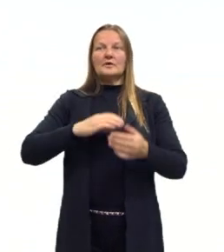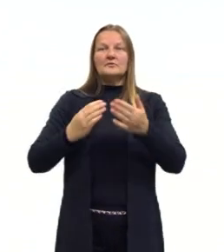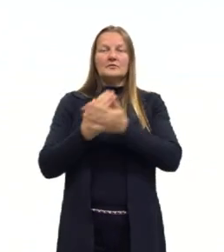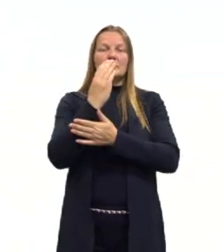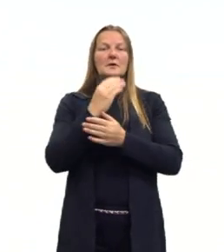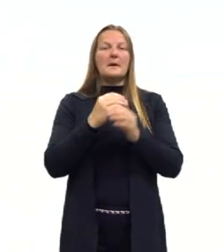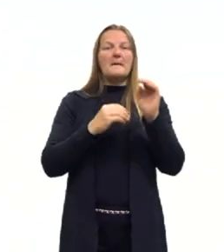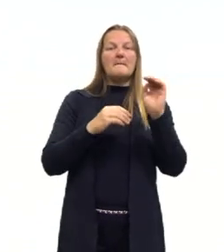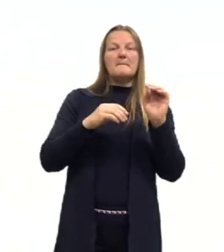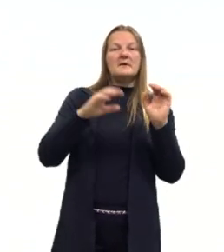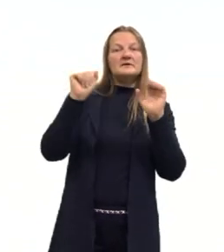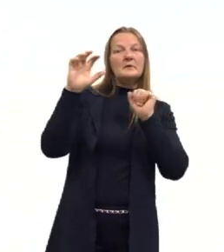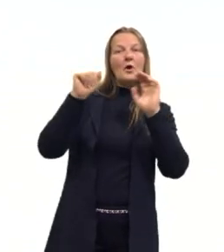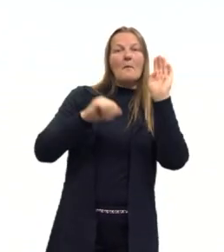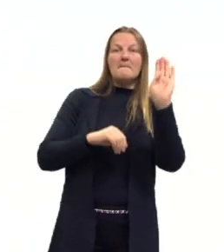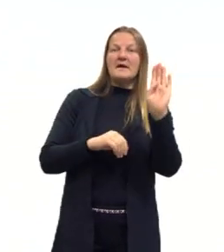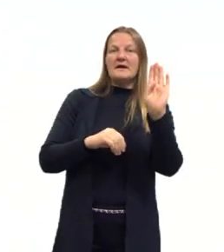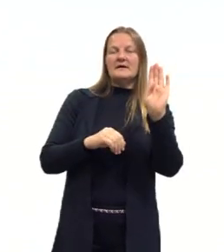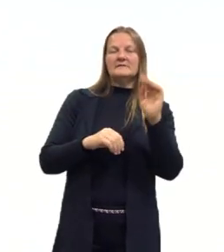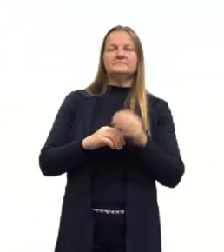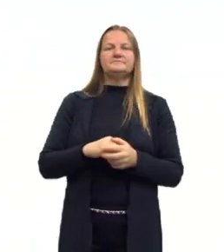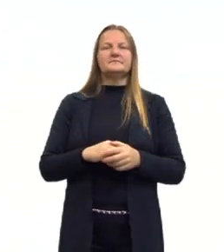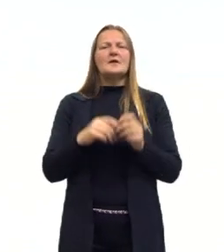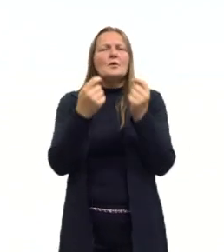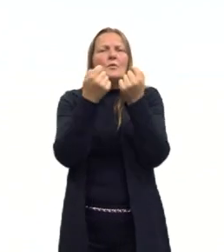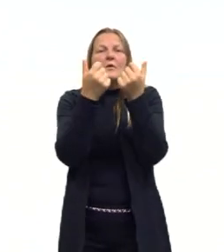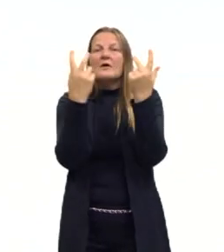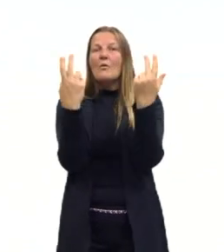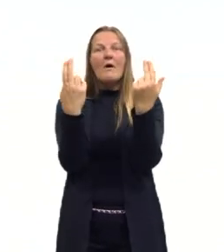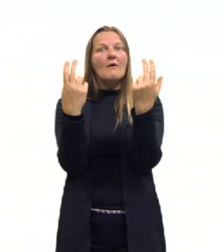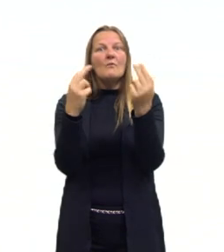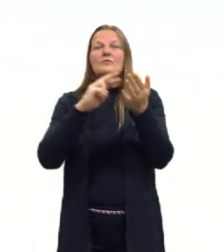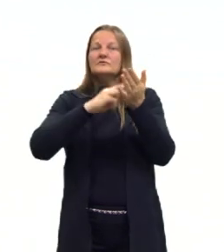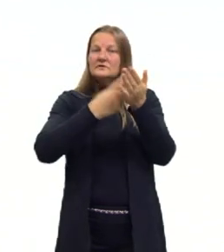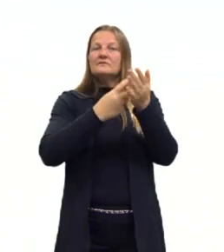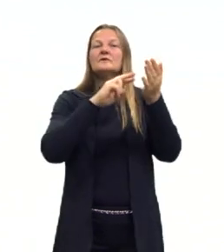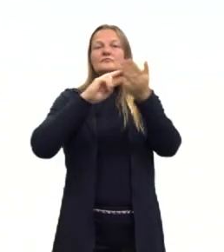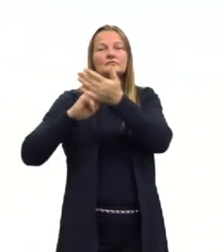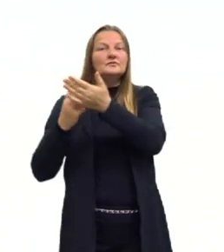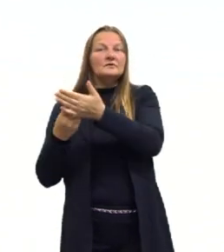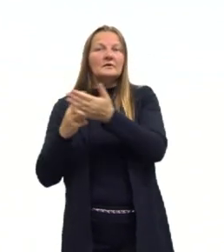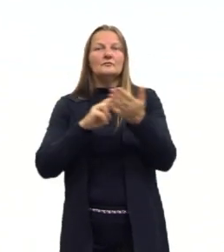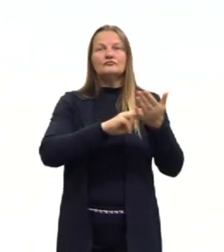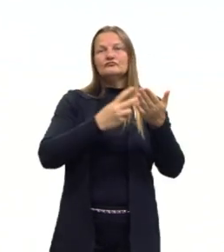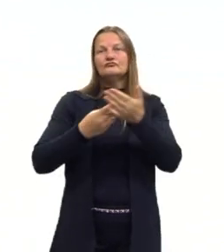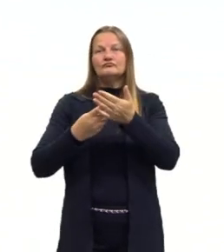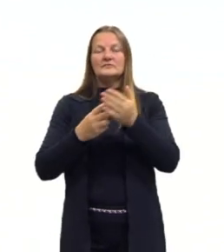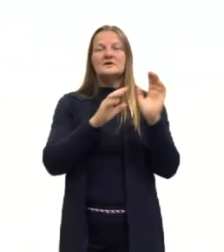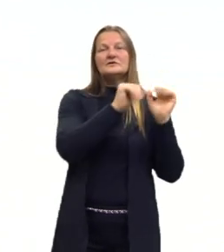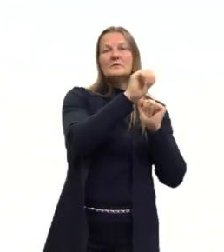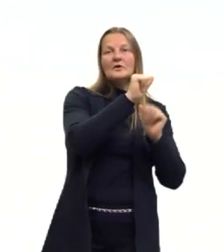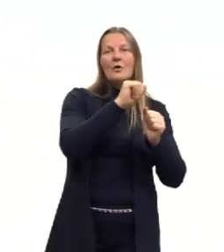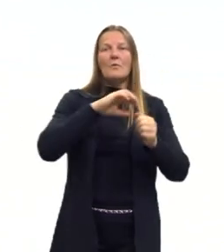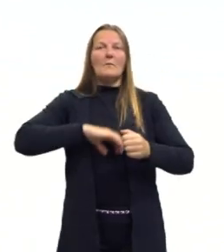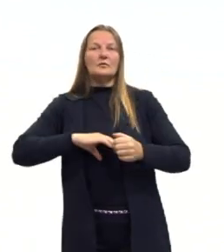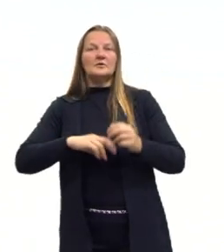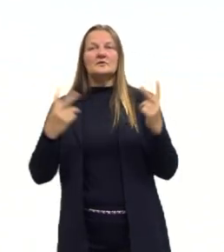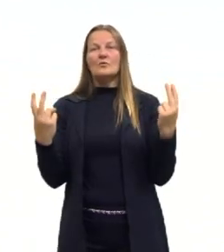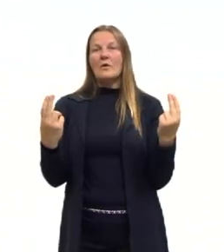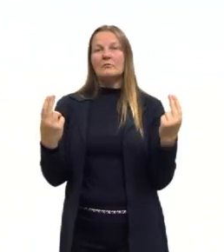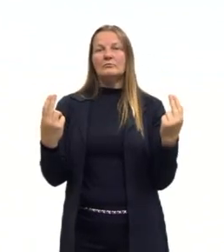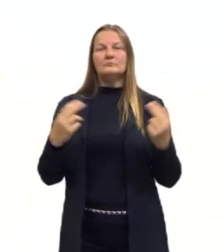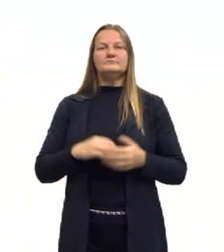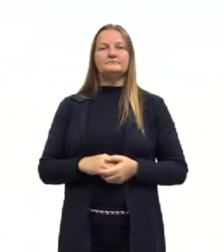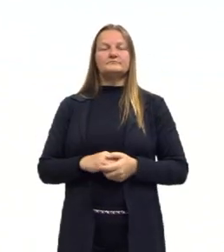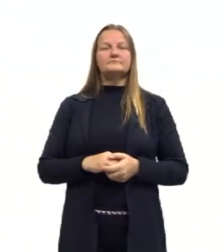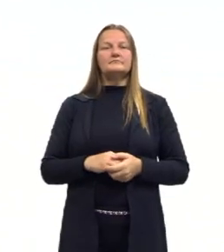aprovar é minha espanhol tem o mesmo significado nós vamos dois idiomas cognados gente